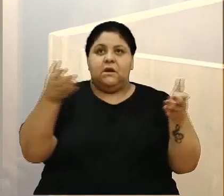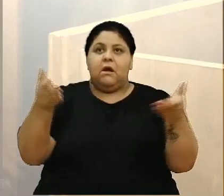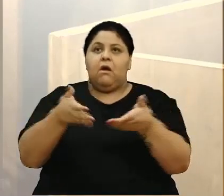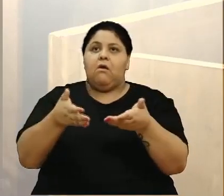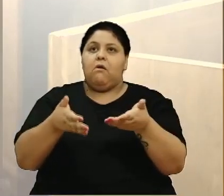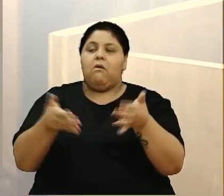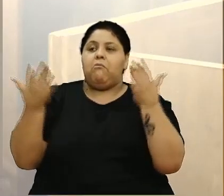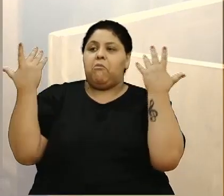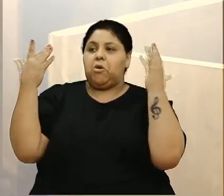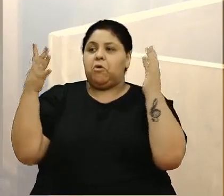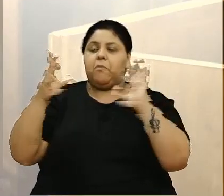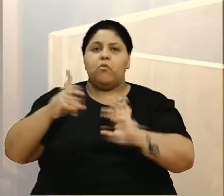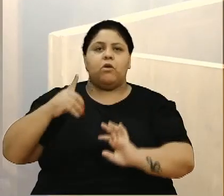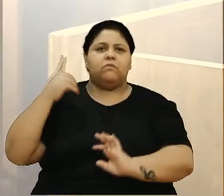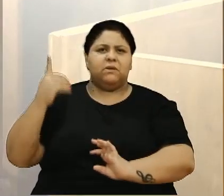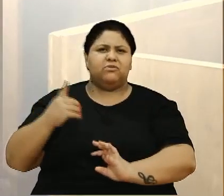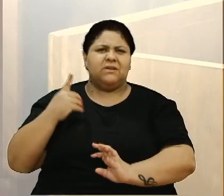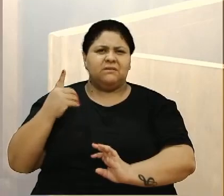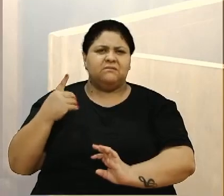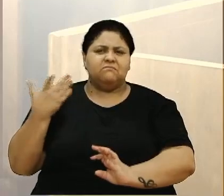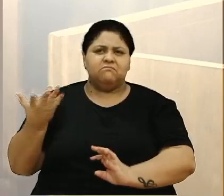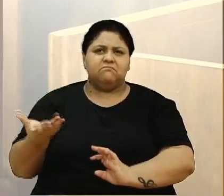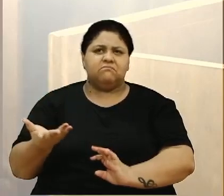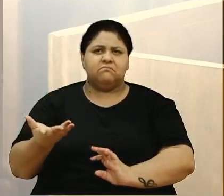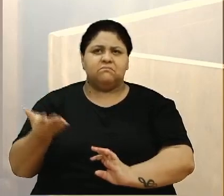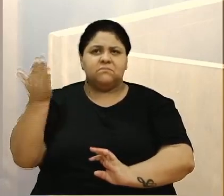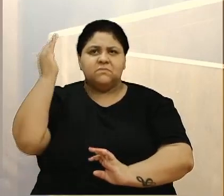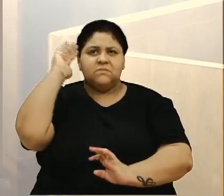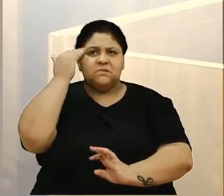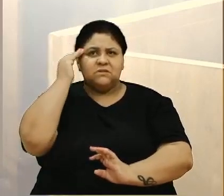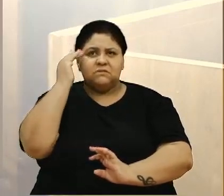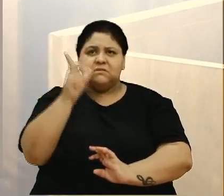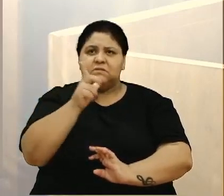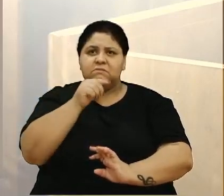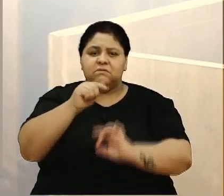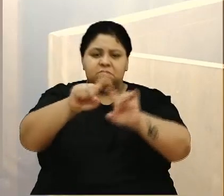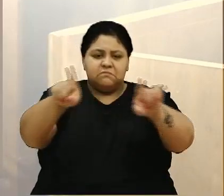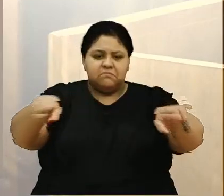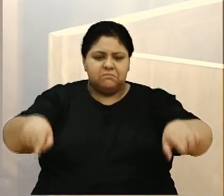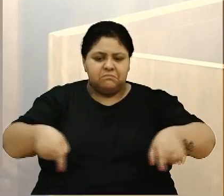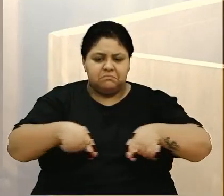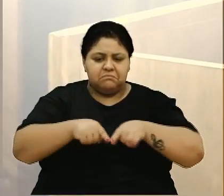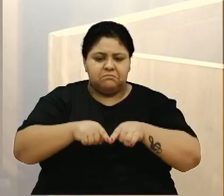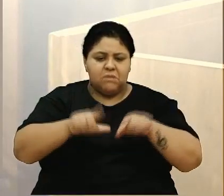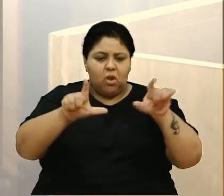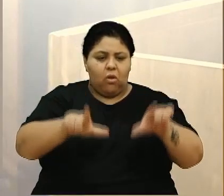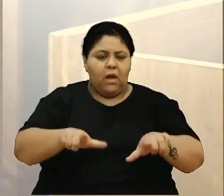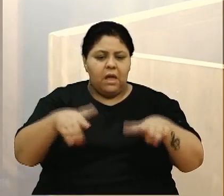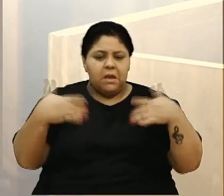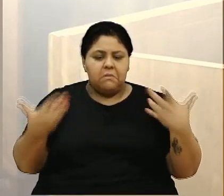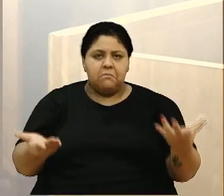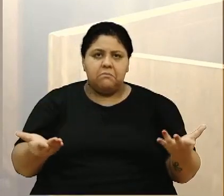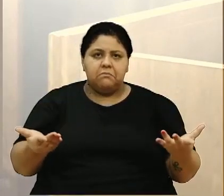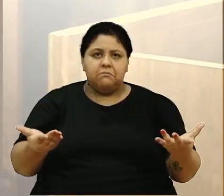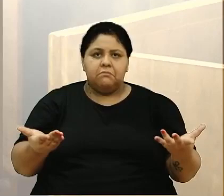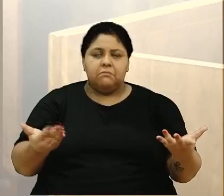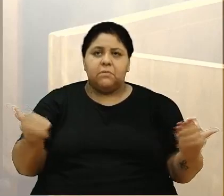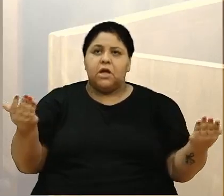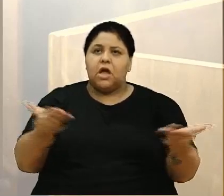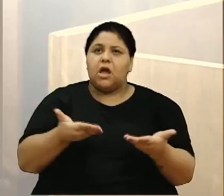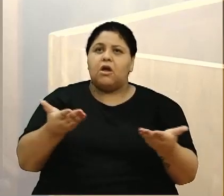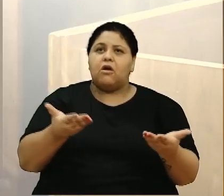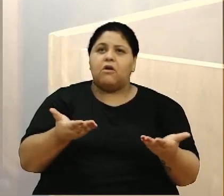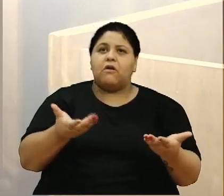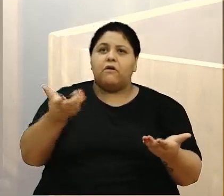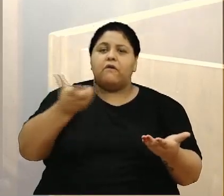aí um deputado. Não sabe nem onde são os piscinões, onde existem os piscinões, né? E agora está dizendo, e eu